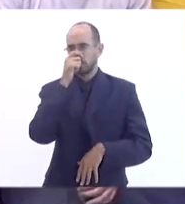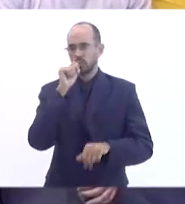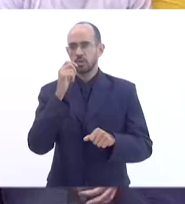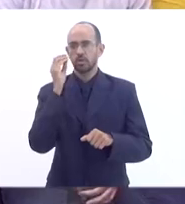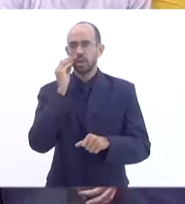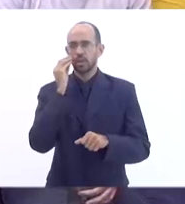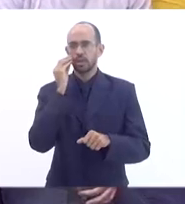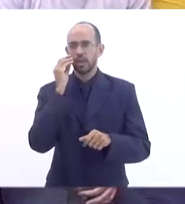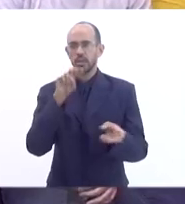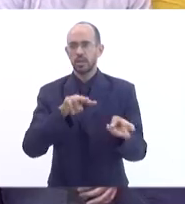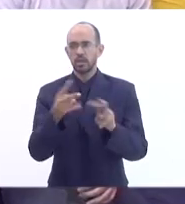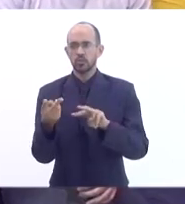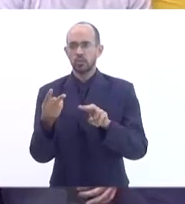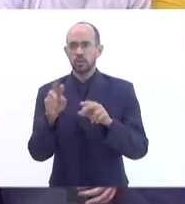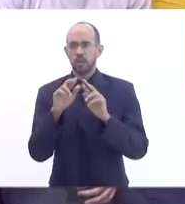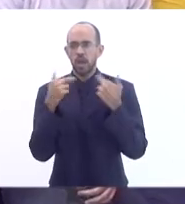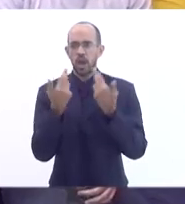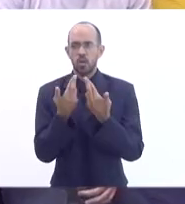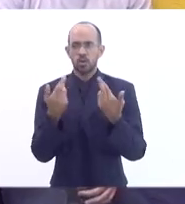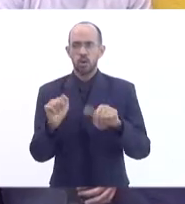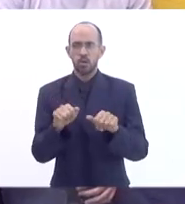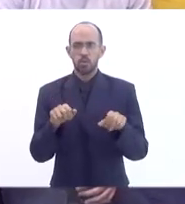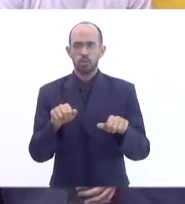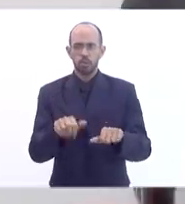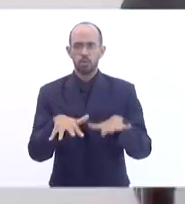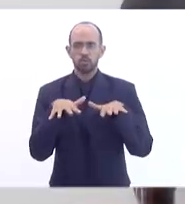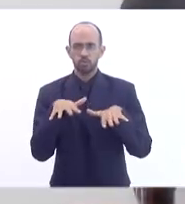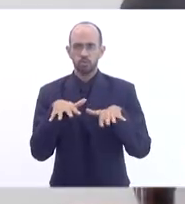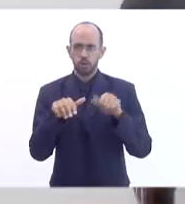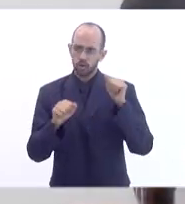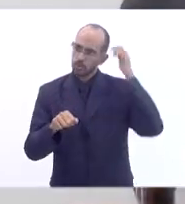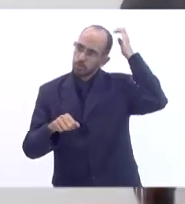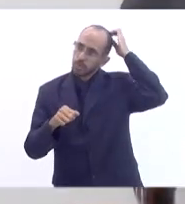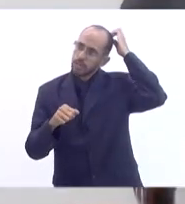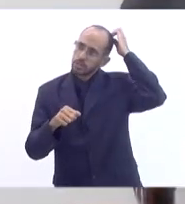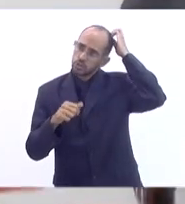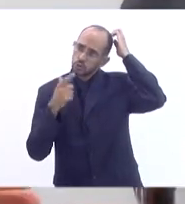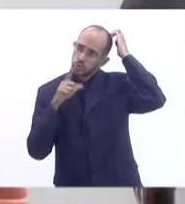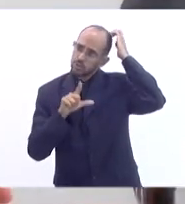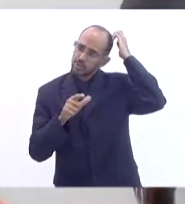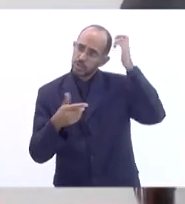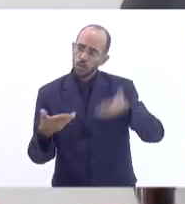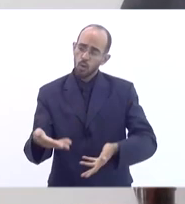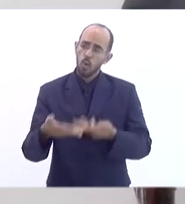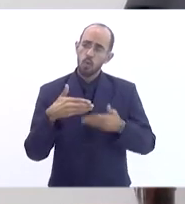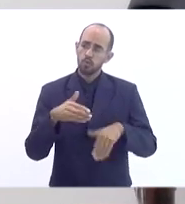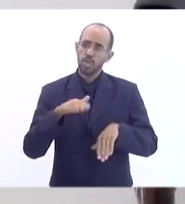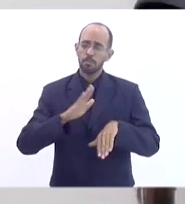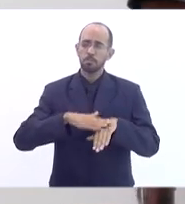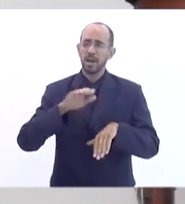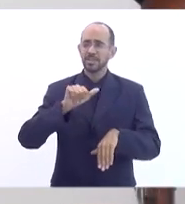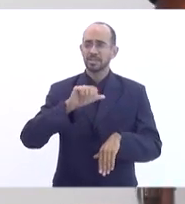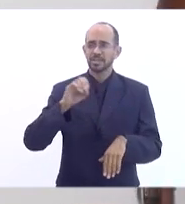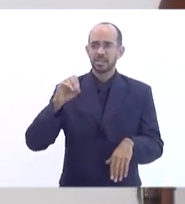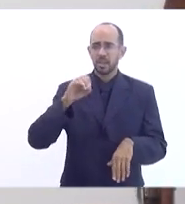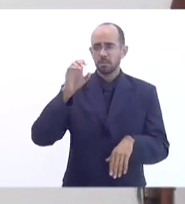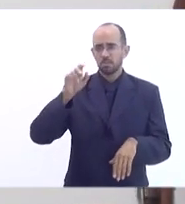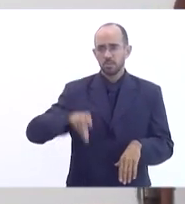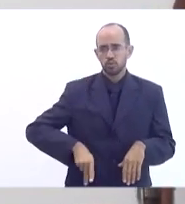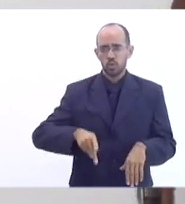tentei transferir a reunião hoje para o auditório para que a gente chamasse aí mais umas 100 ou 200 pessoas que pudessem estar conosco